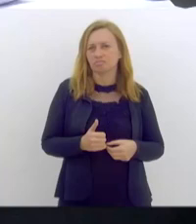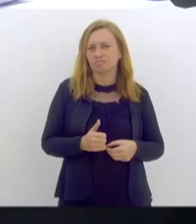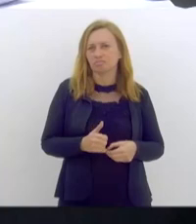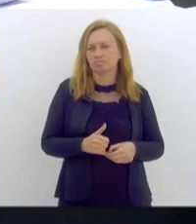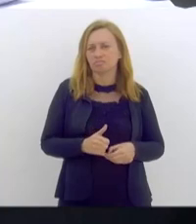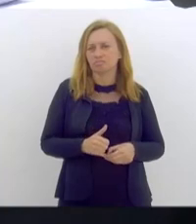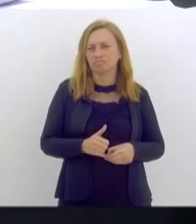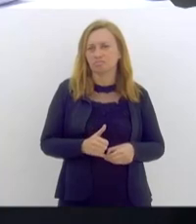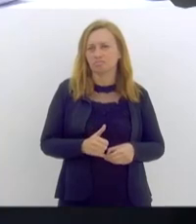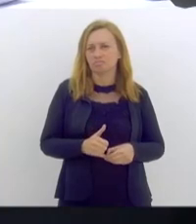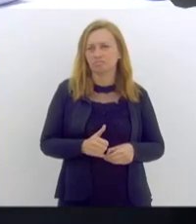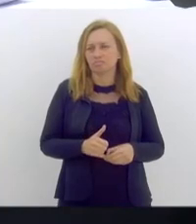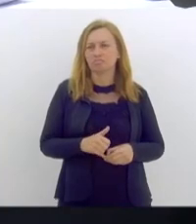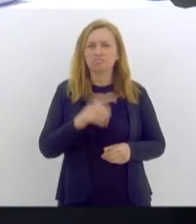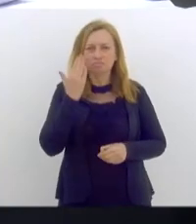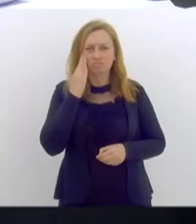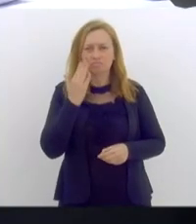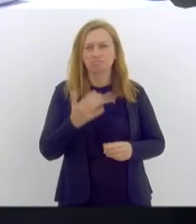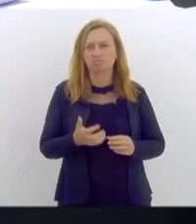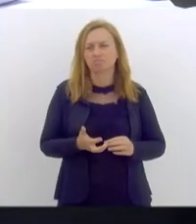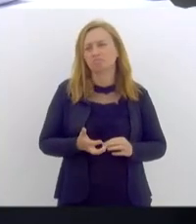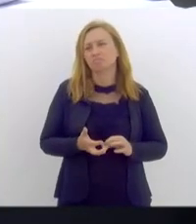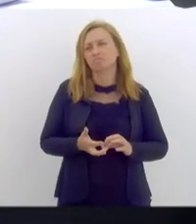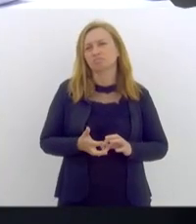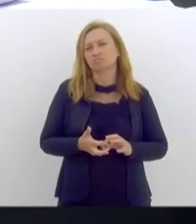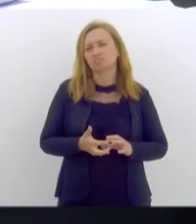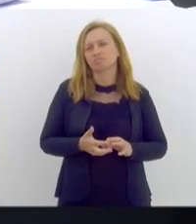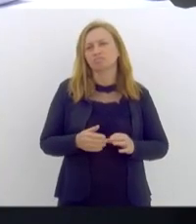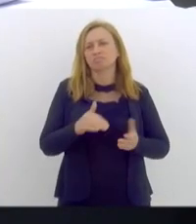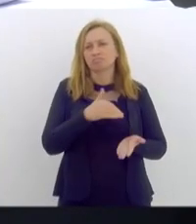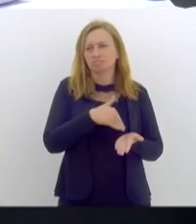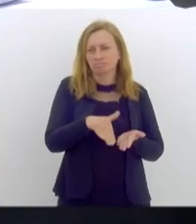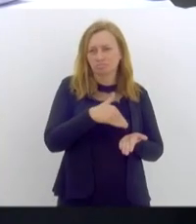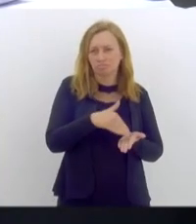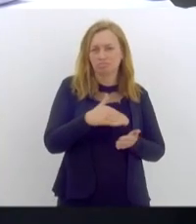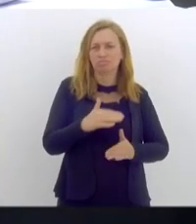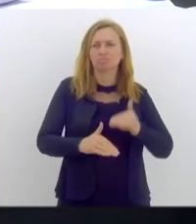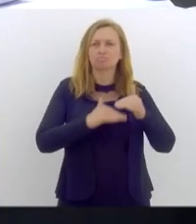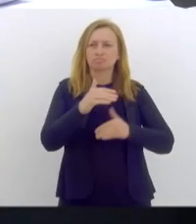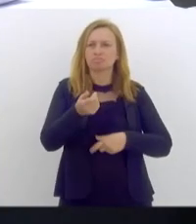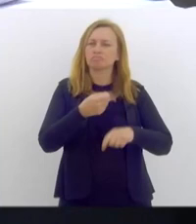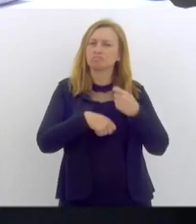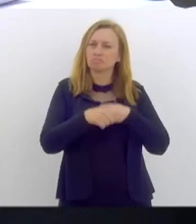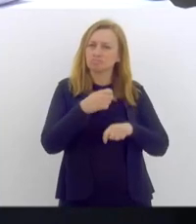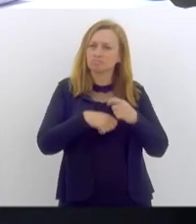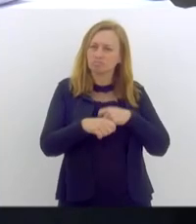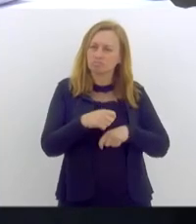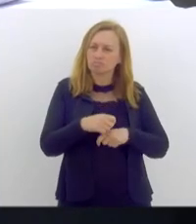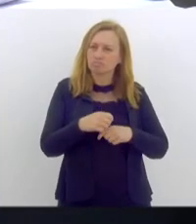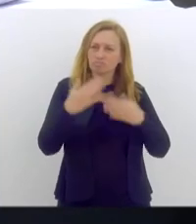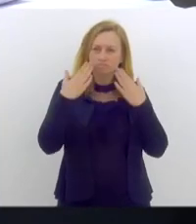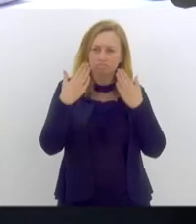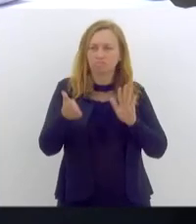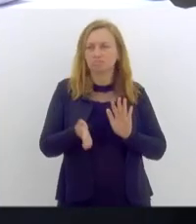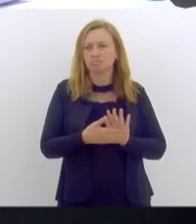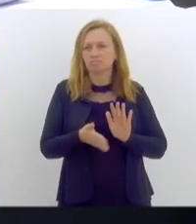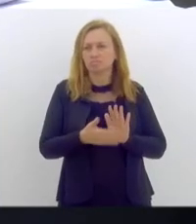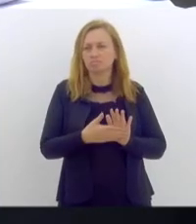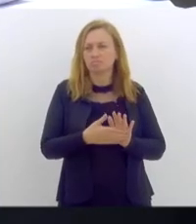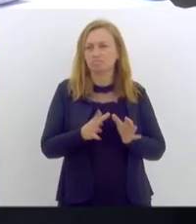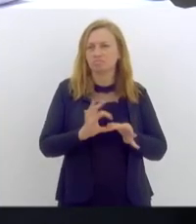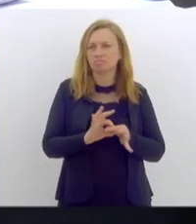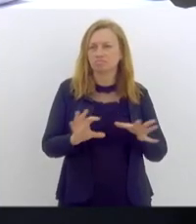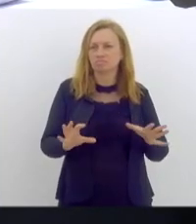sim só tá entendendo olha só olha só caberá o secretário de desenvolvimento econômico apresenta a proposta para